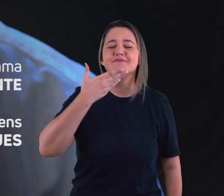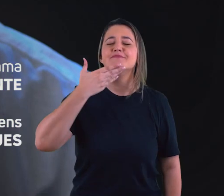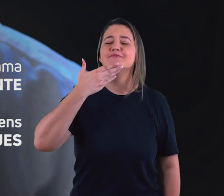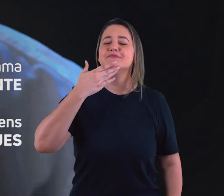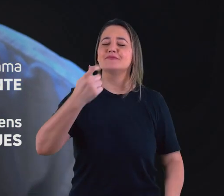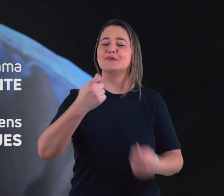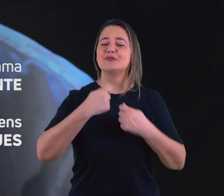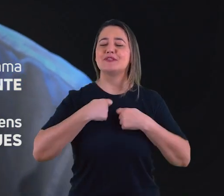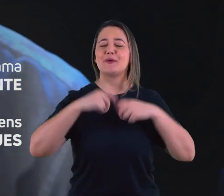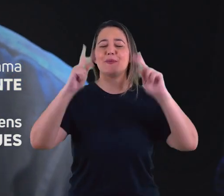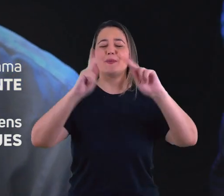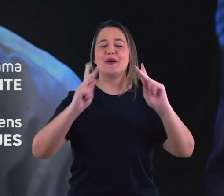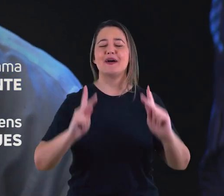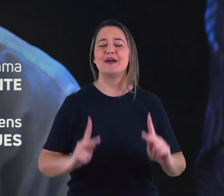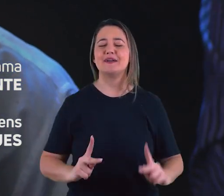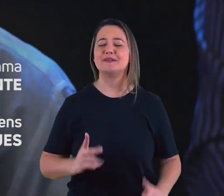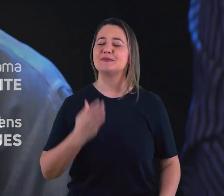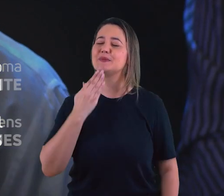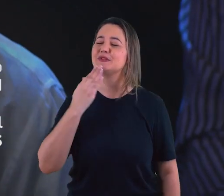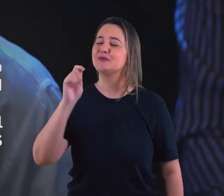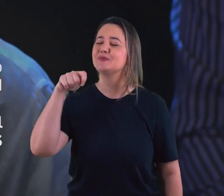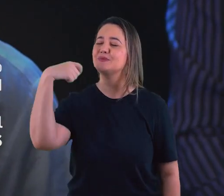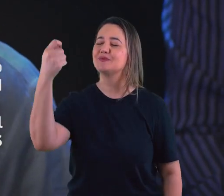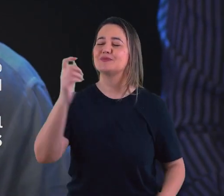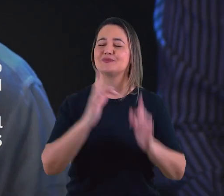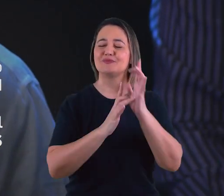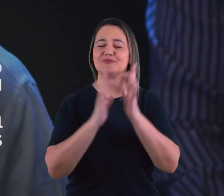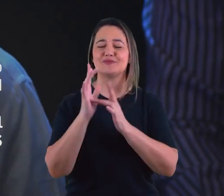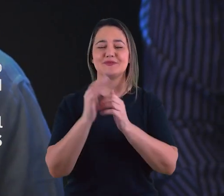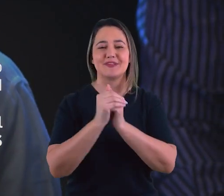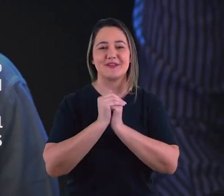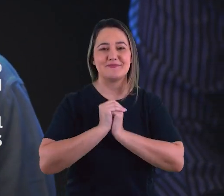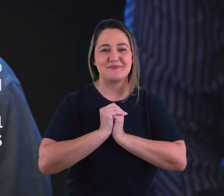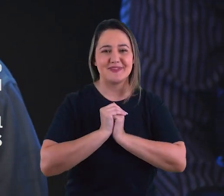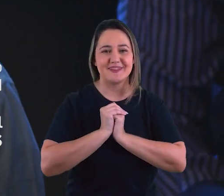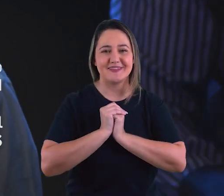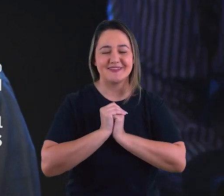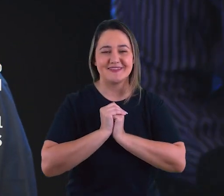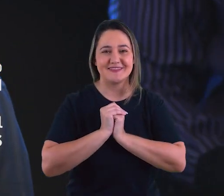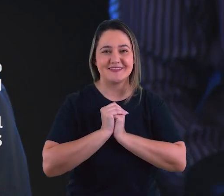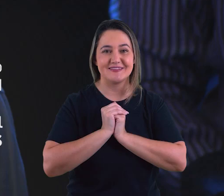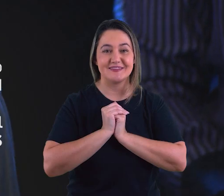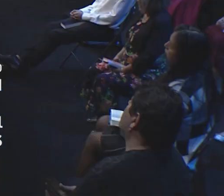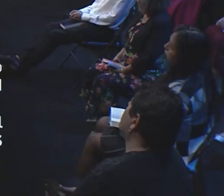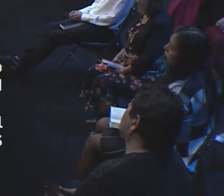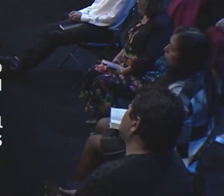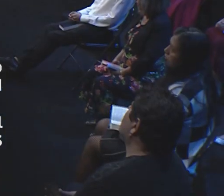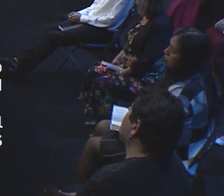levanta o nosso rosto e nos dá a paz. É o que eu lhe peço no nome de Jesus. Amém.